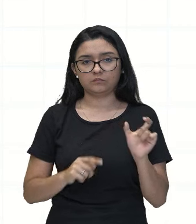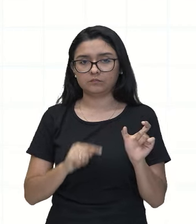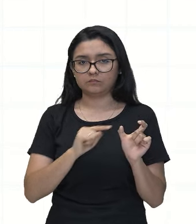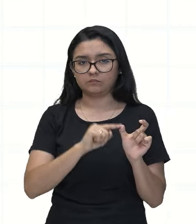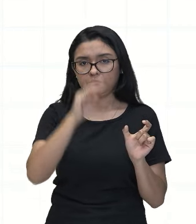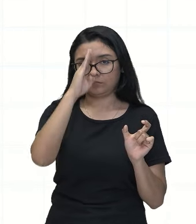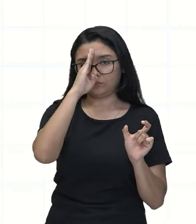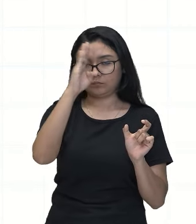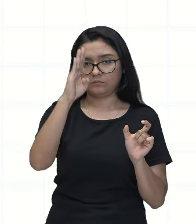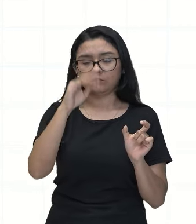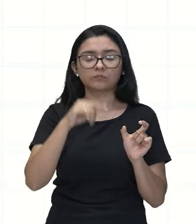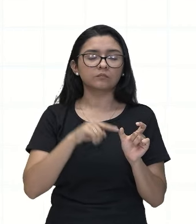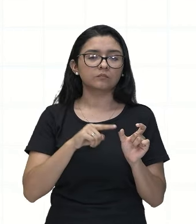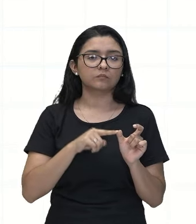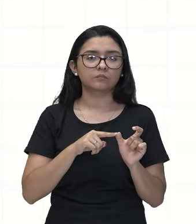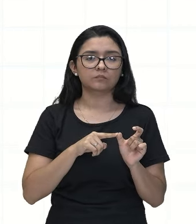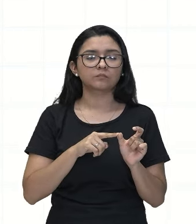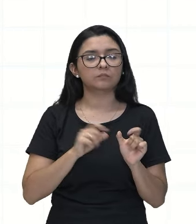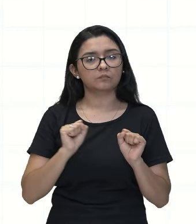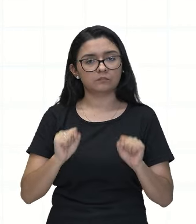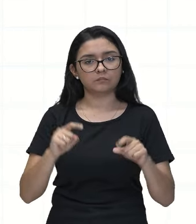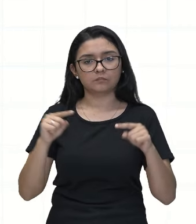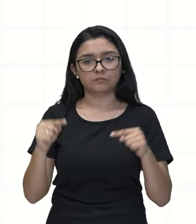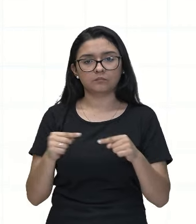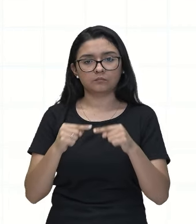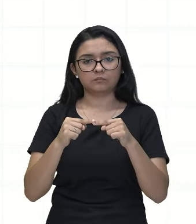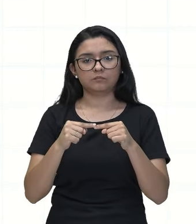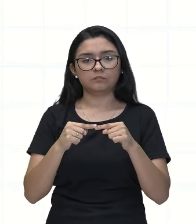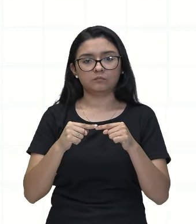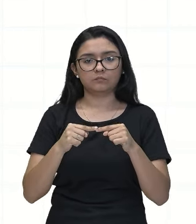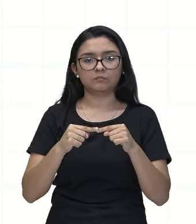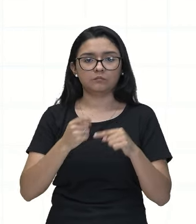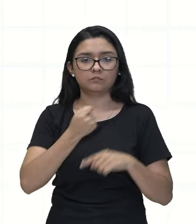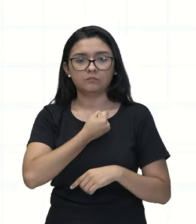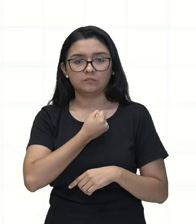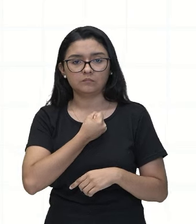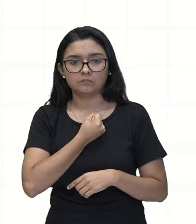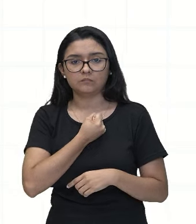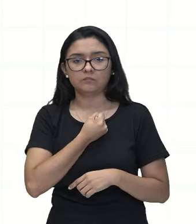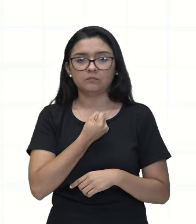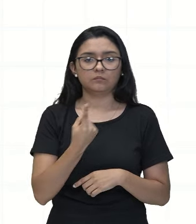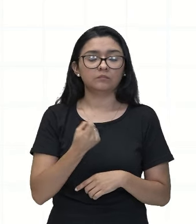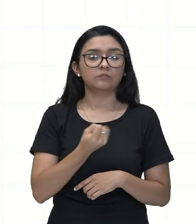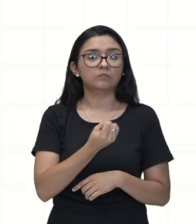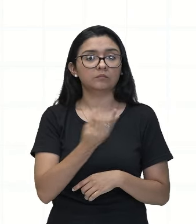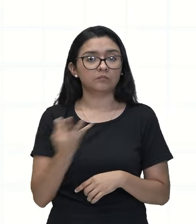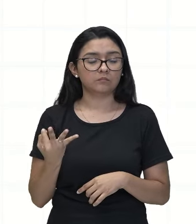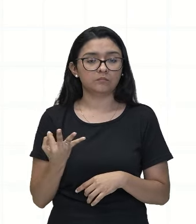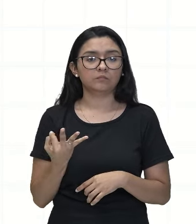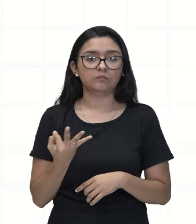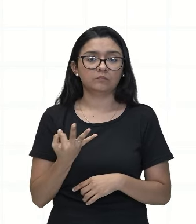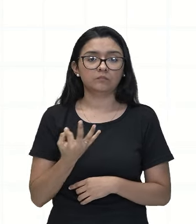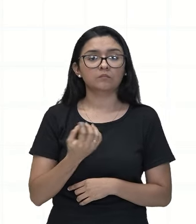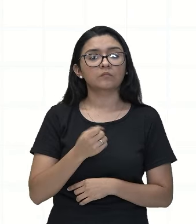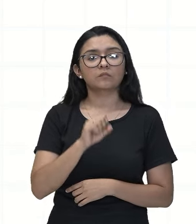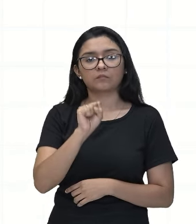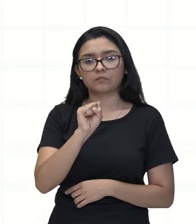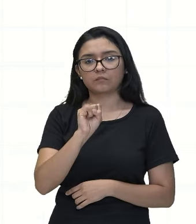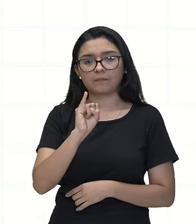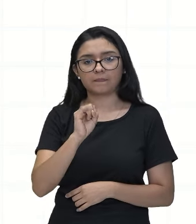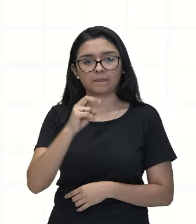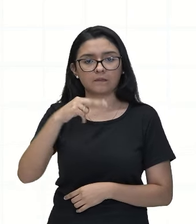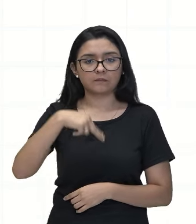dessa concordância ele pode concordar em número né que é o singular o plural singular significa apenas um e